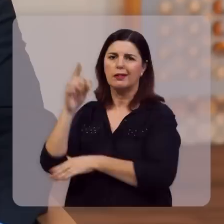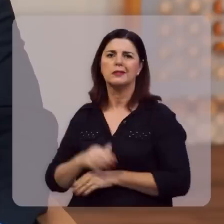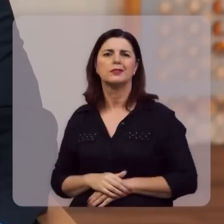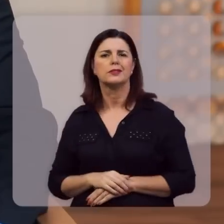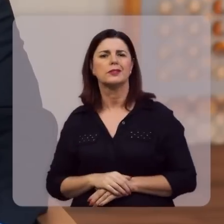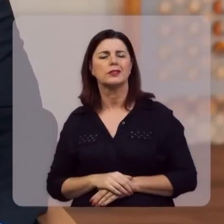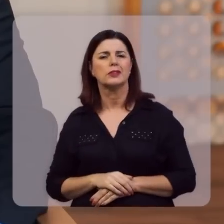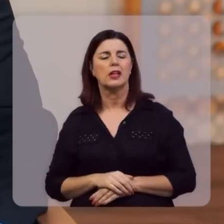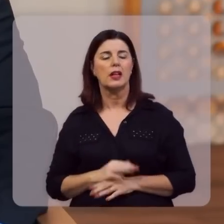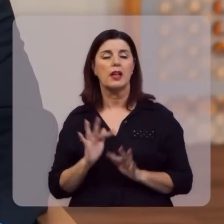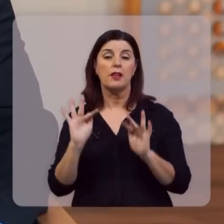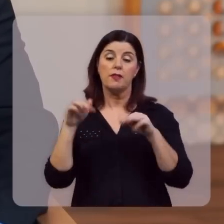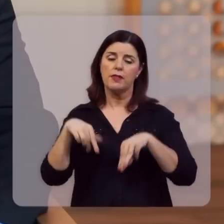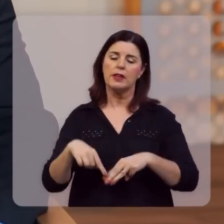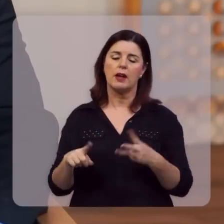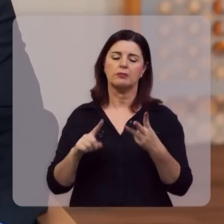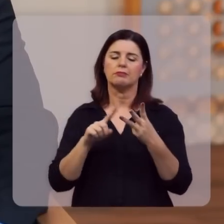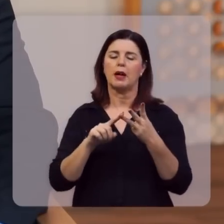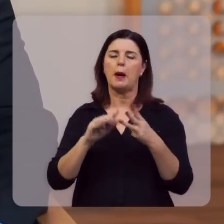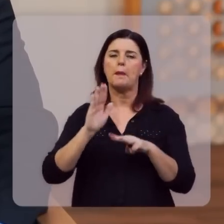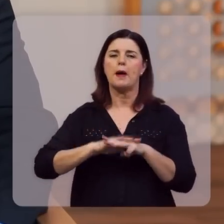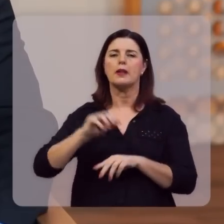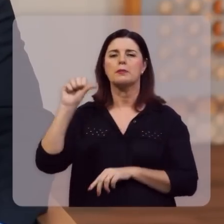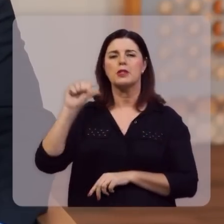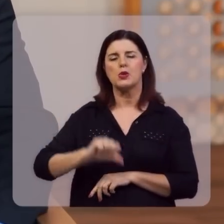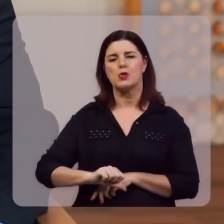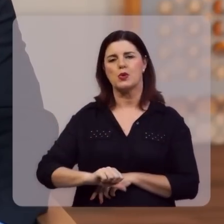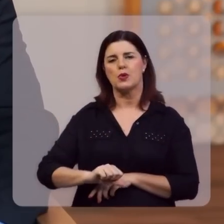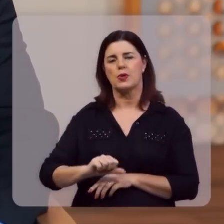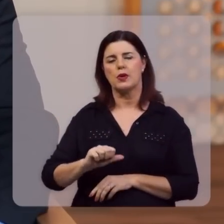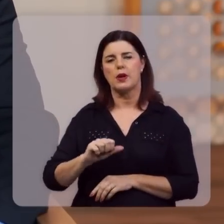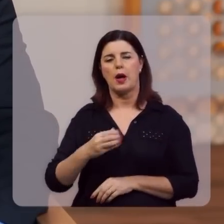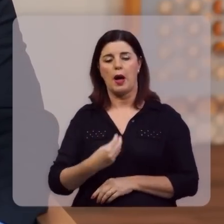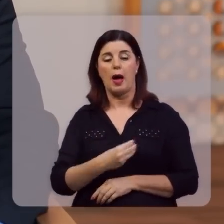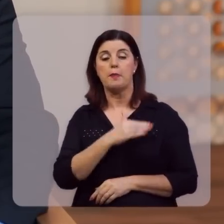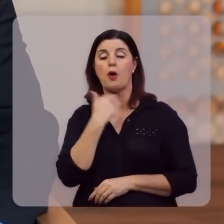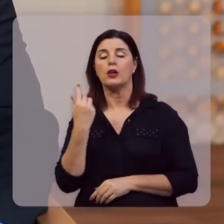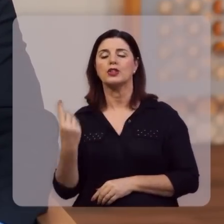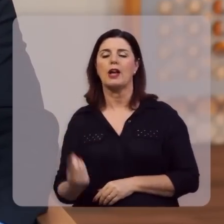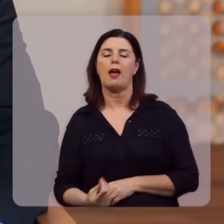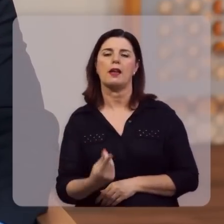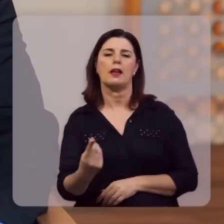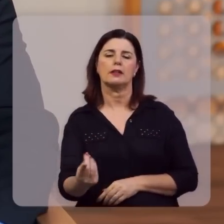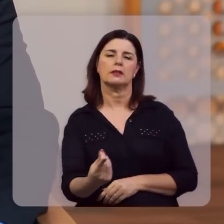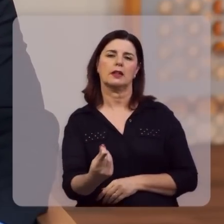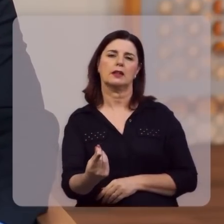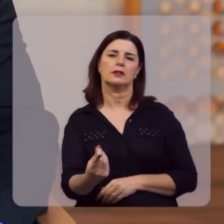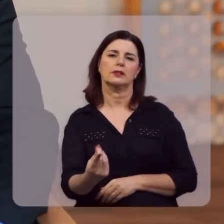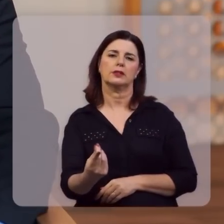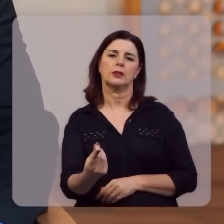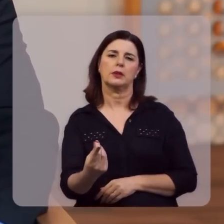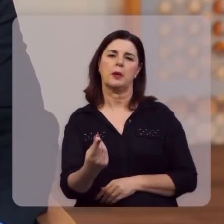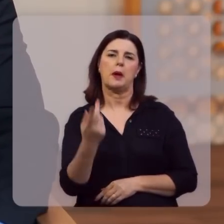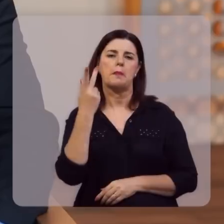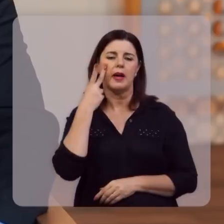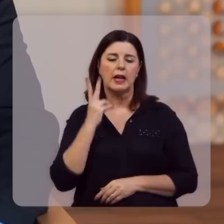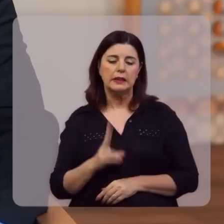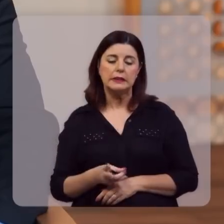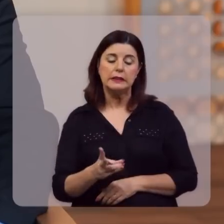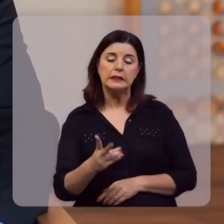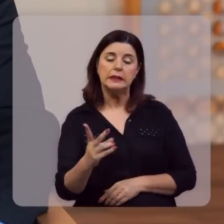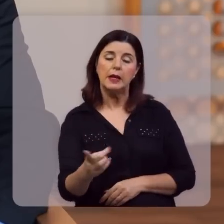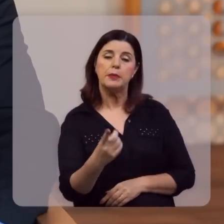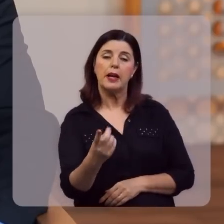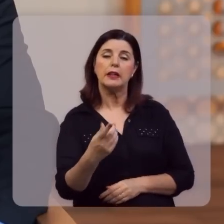E finalmente, e infelizmente a mais terrível de todas, que é a morte eterna, que é a perpetuação para toda a